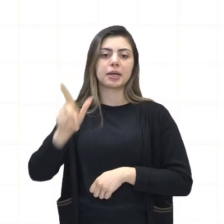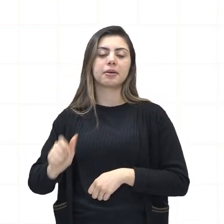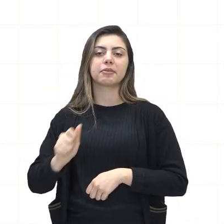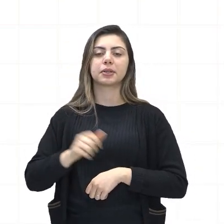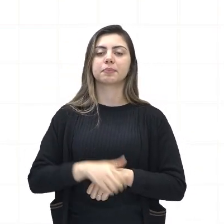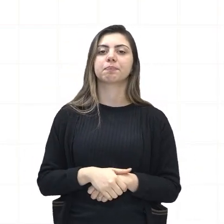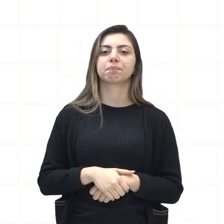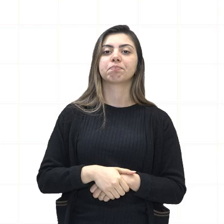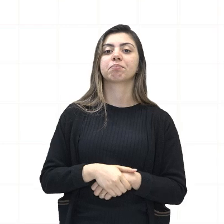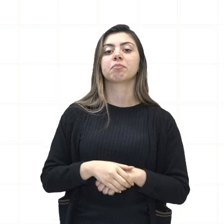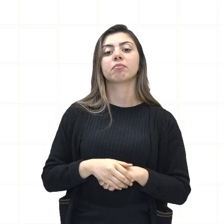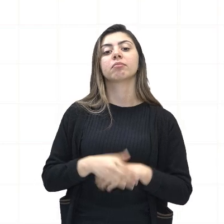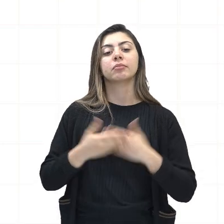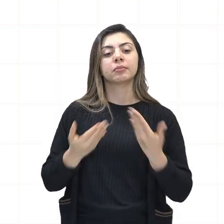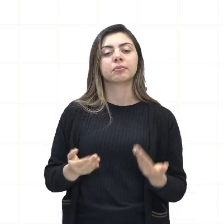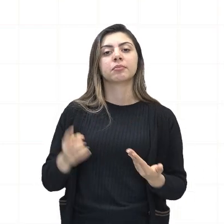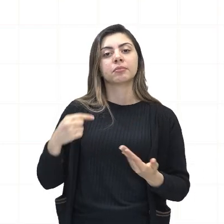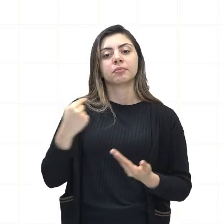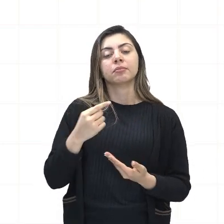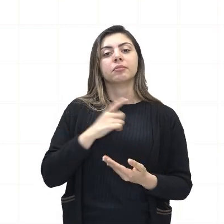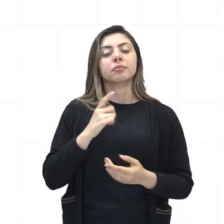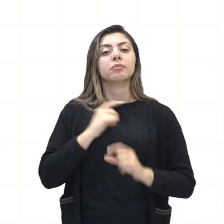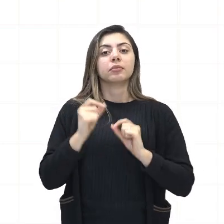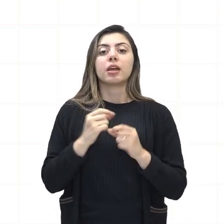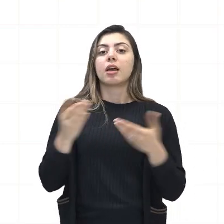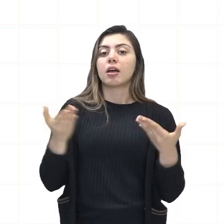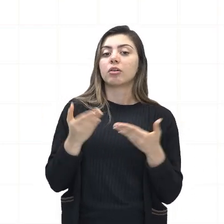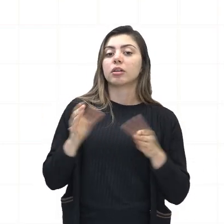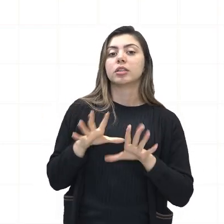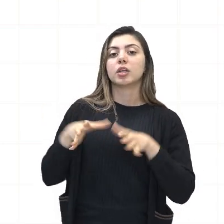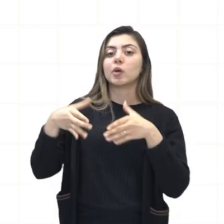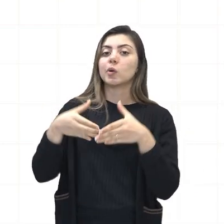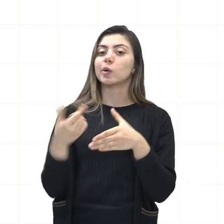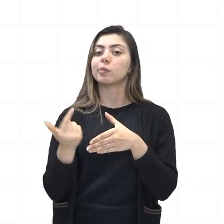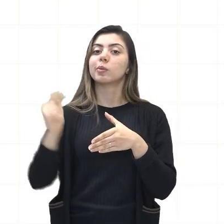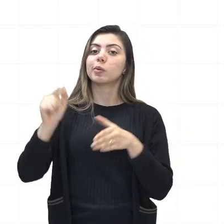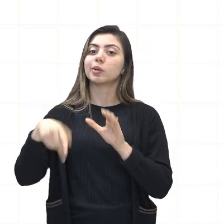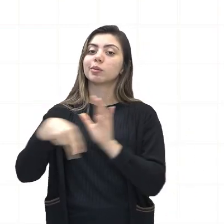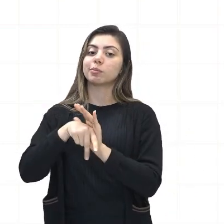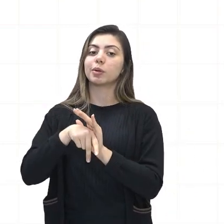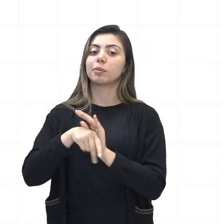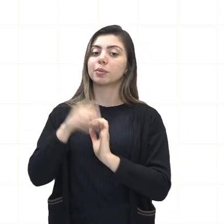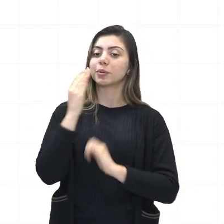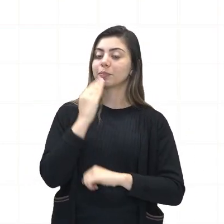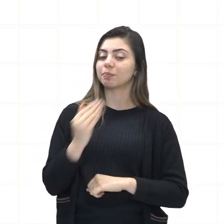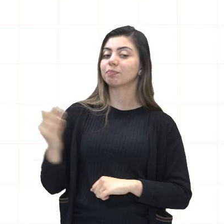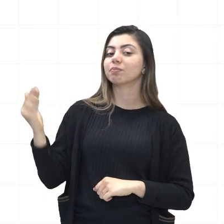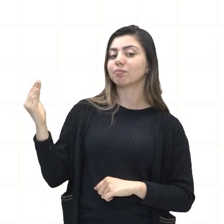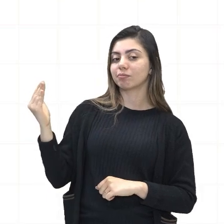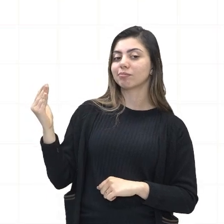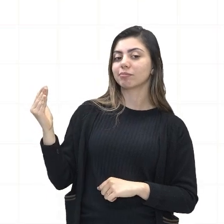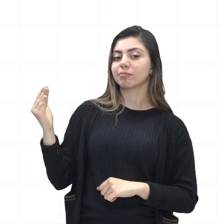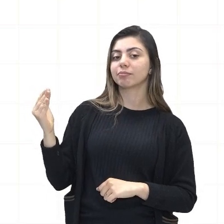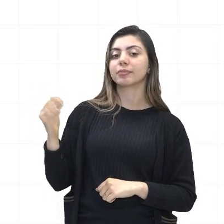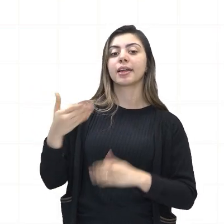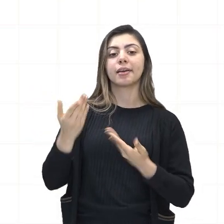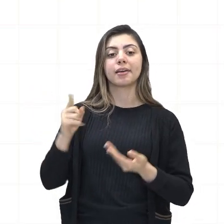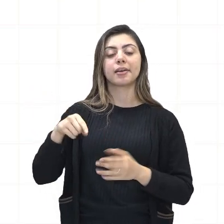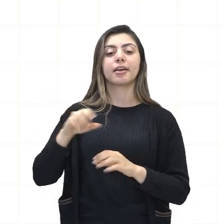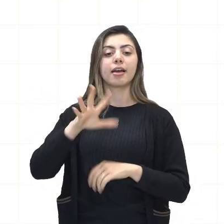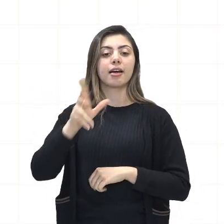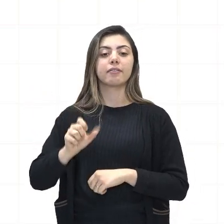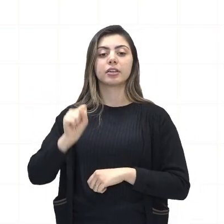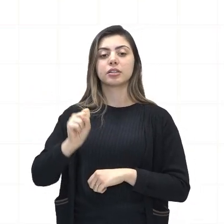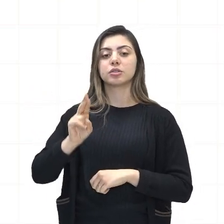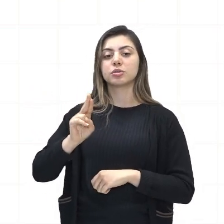Setentrional. Por outro lado, a gente vai ter o outro grande grupo aí na próxima tela, que é a África Subsaariana, que são, como a gente está vendo,